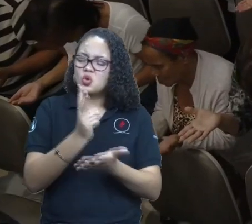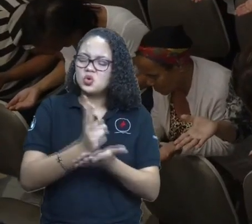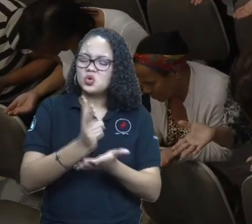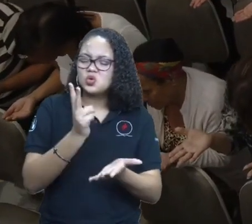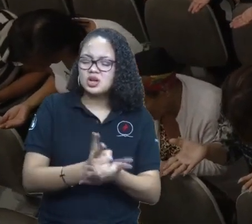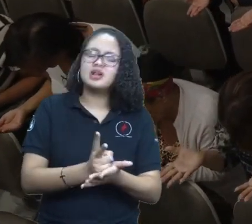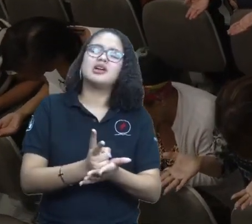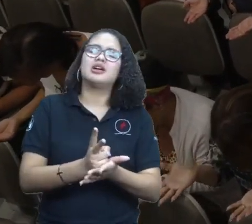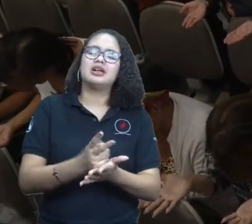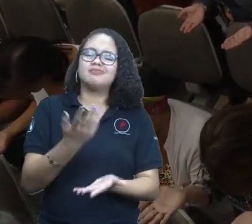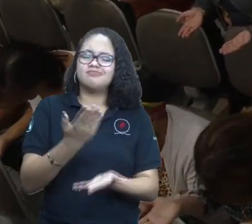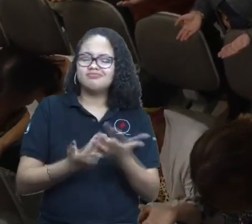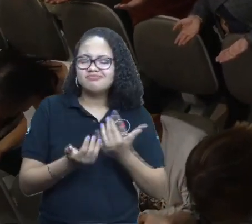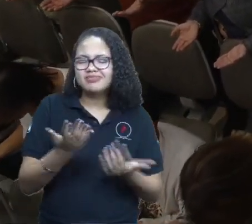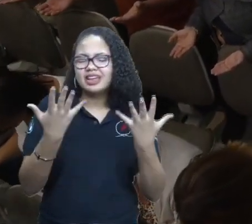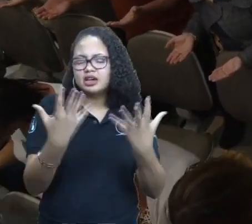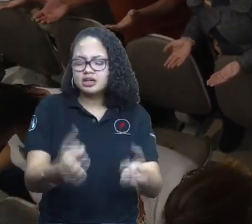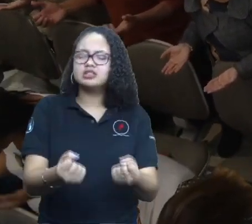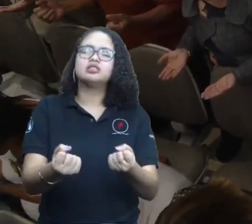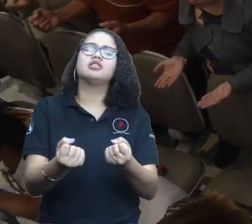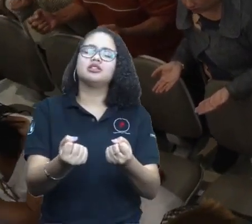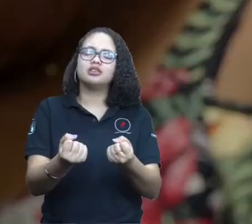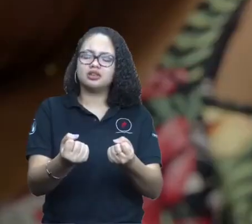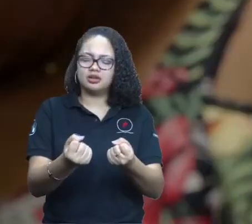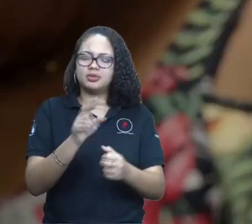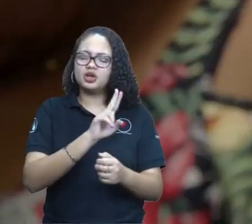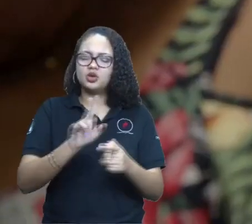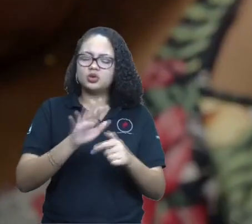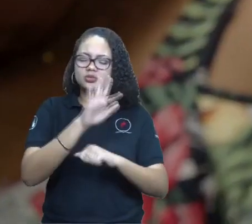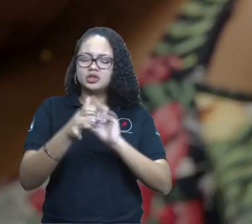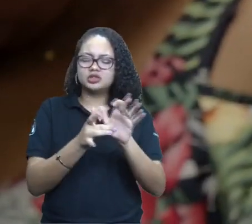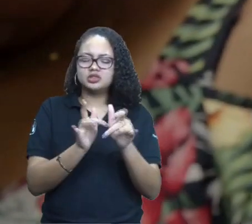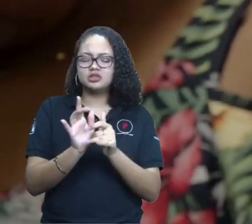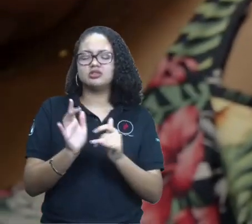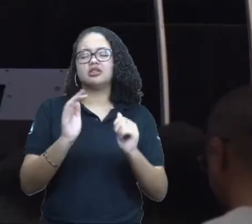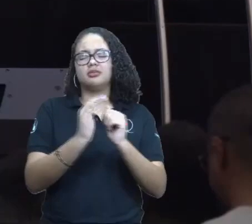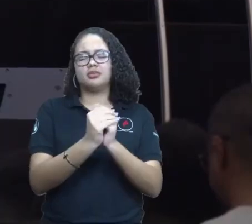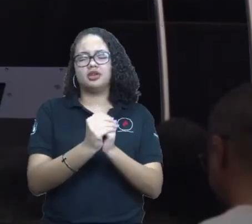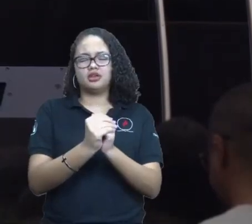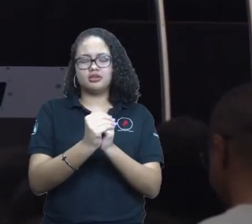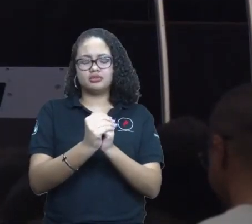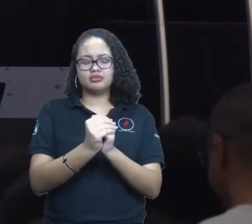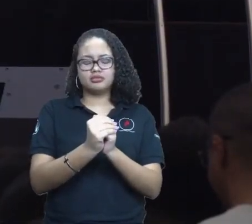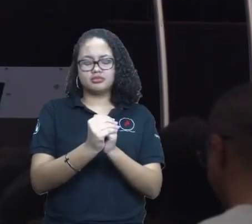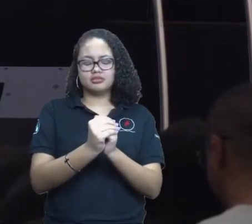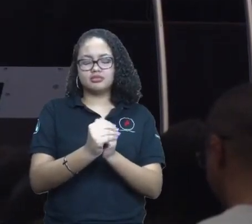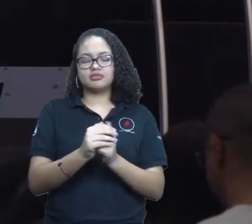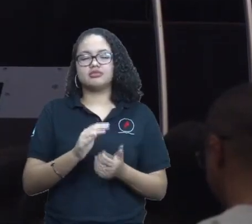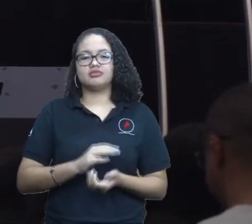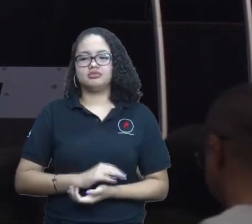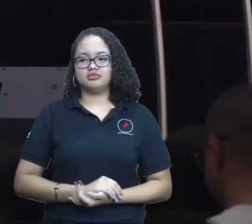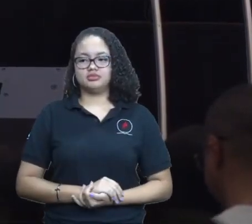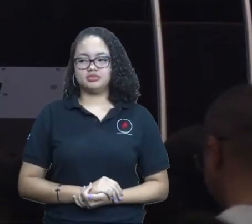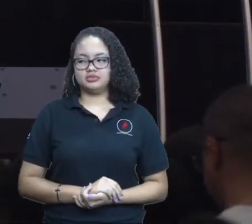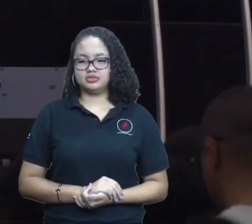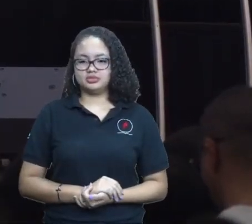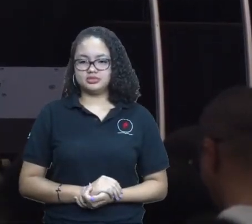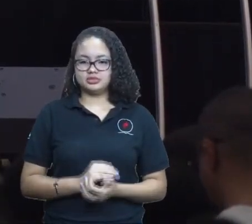estende a mão e pega em nome de Jesus amém